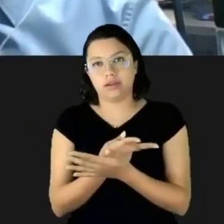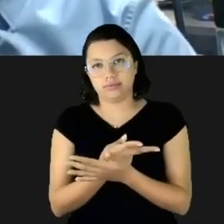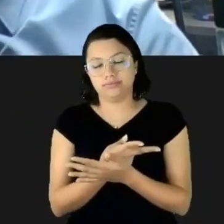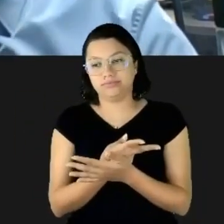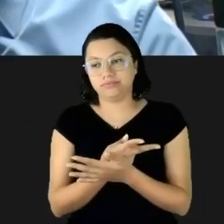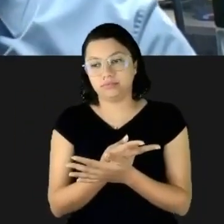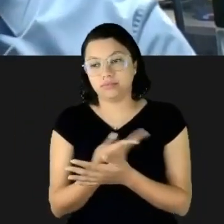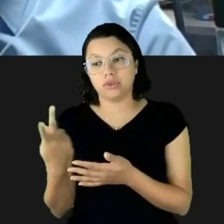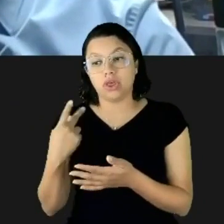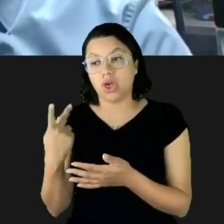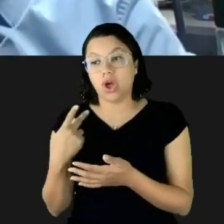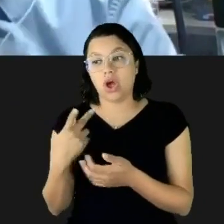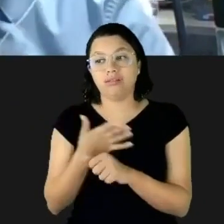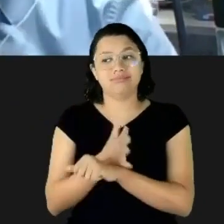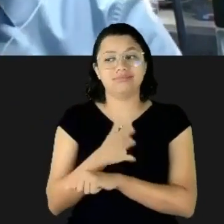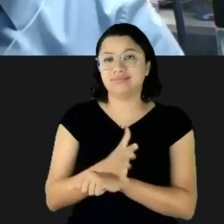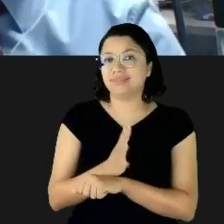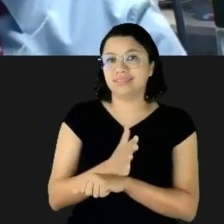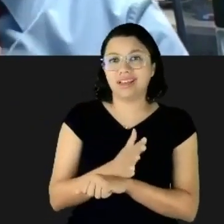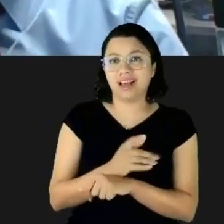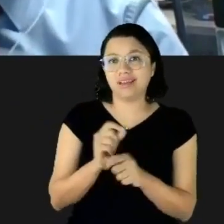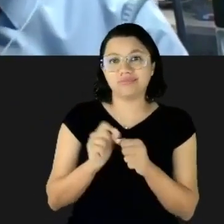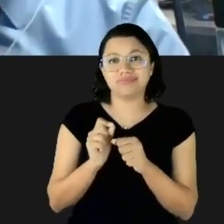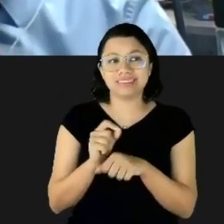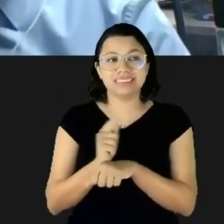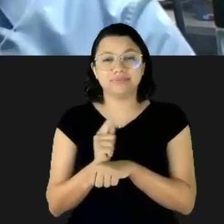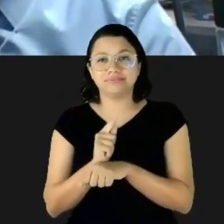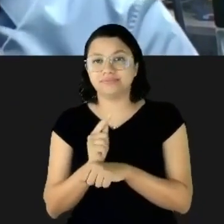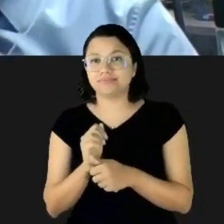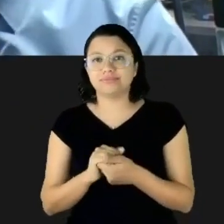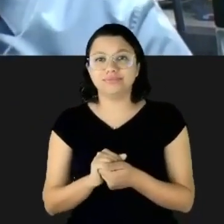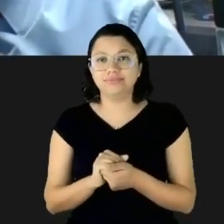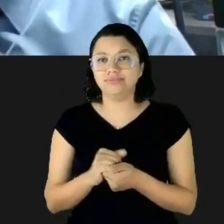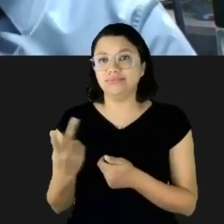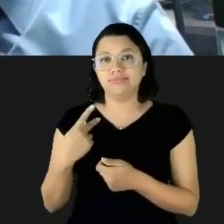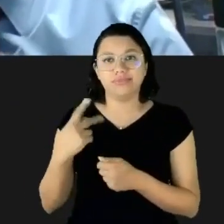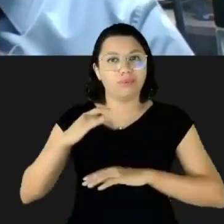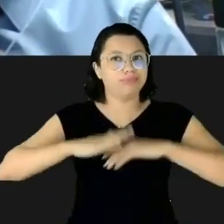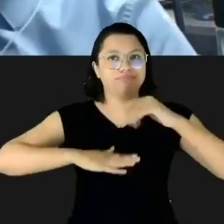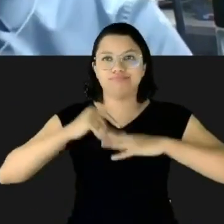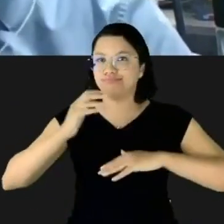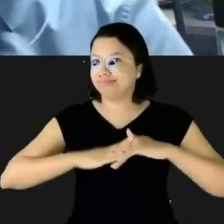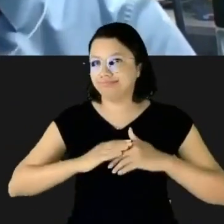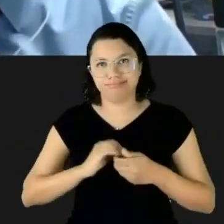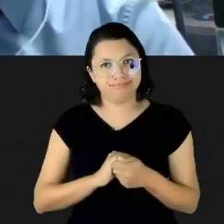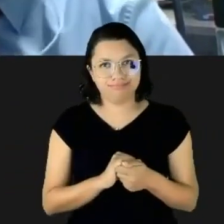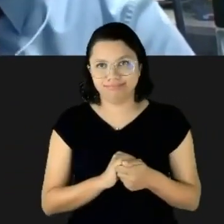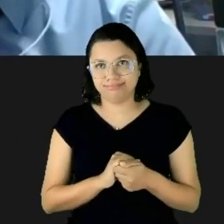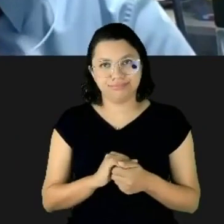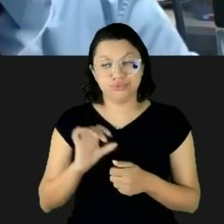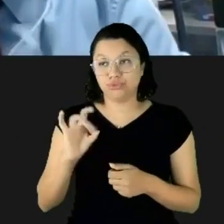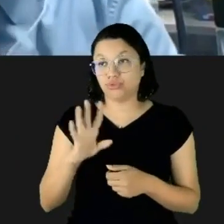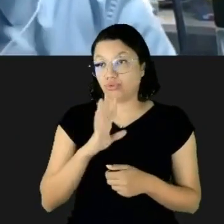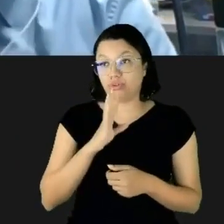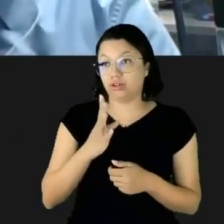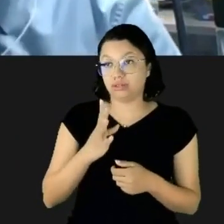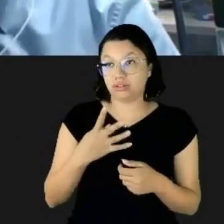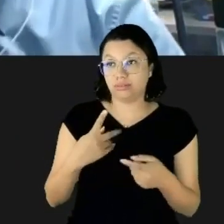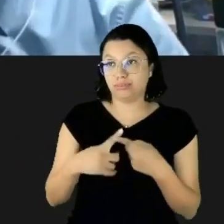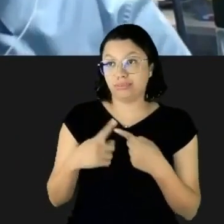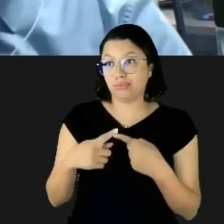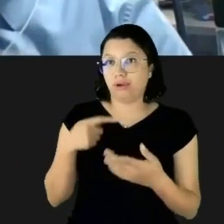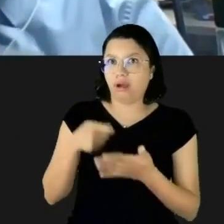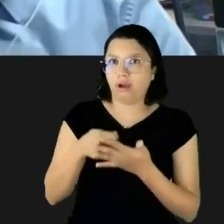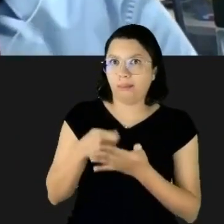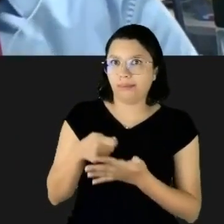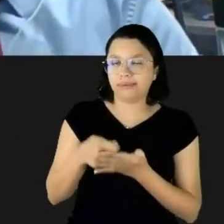Nós não somos treinados, não somos treinados para fazer gestão, não somos especialistas, só somos familiarizados porque nós somos obrigados.